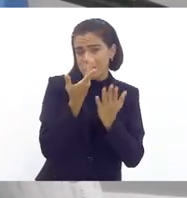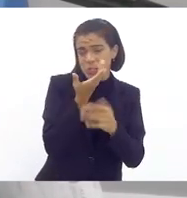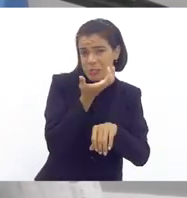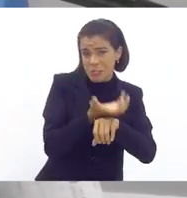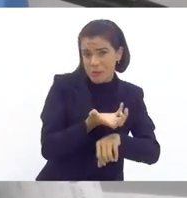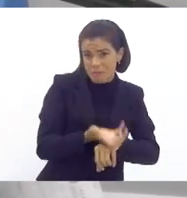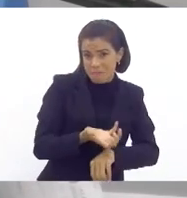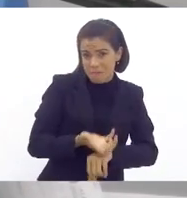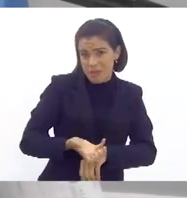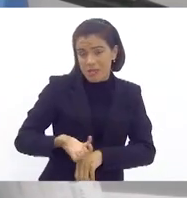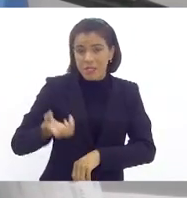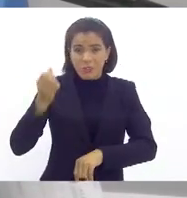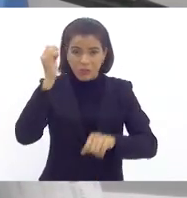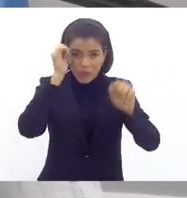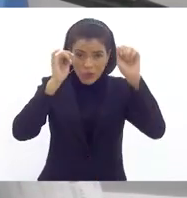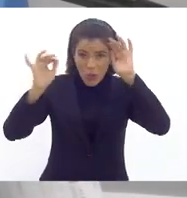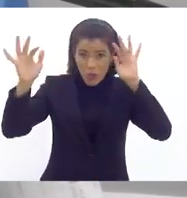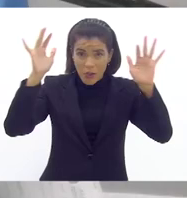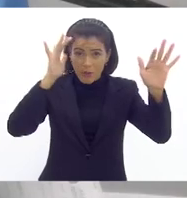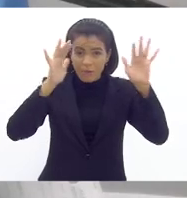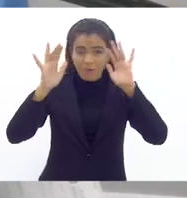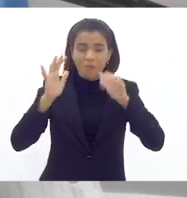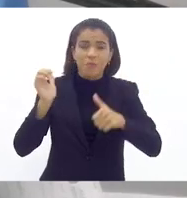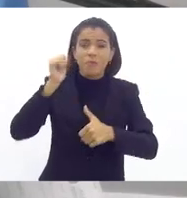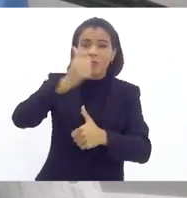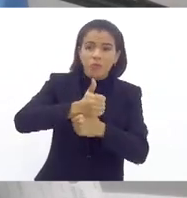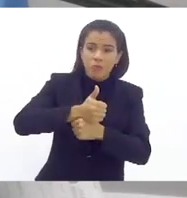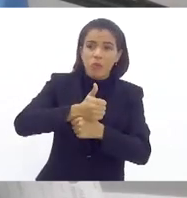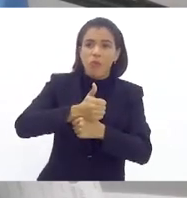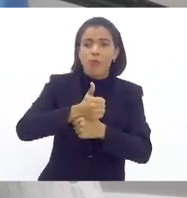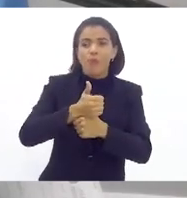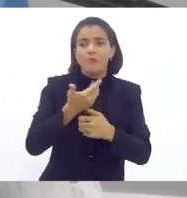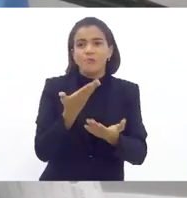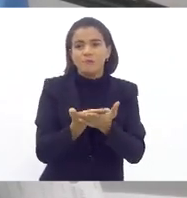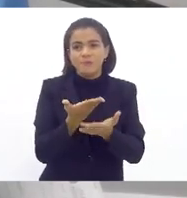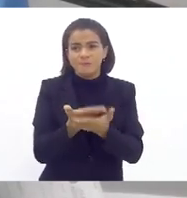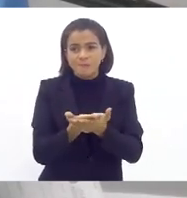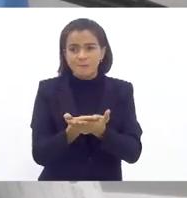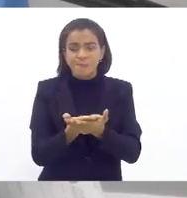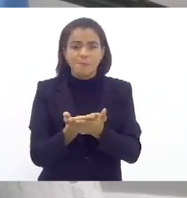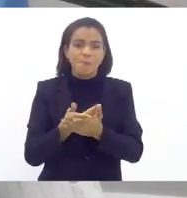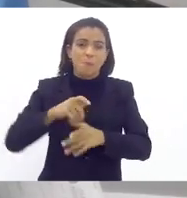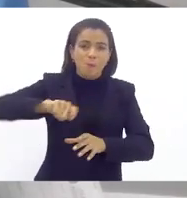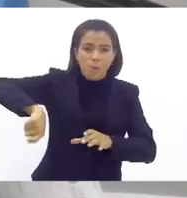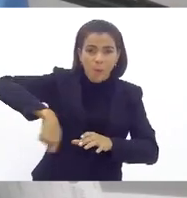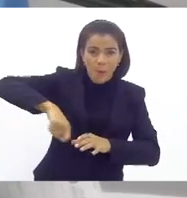conteúdos de sociologia para botar coisas, sei lá, como aula gourmet,